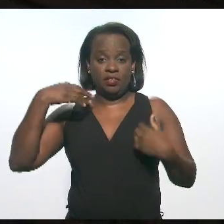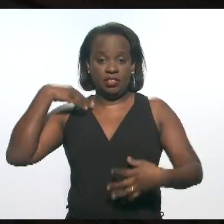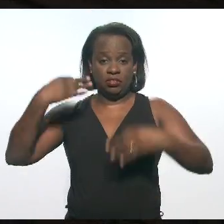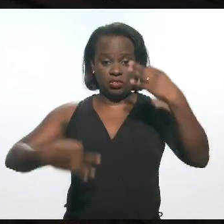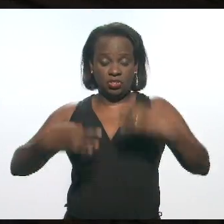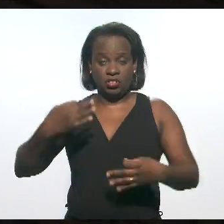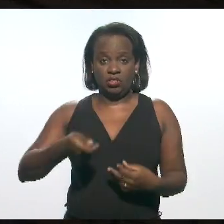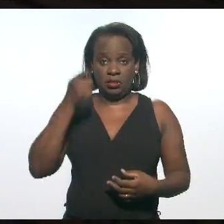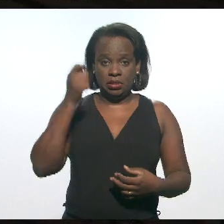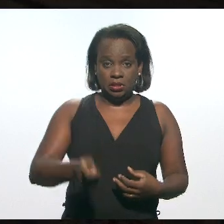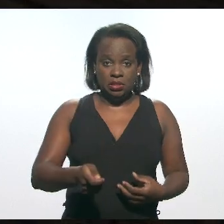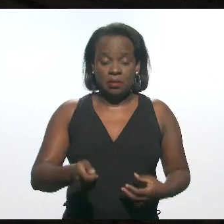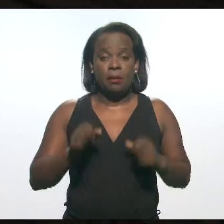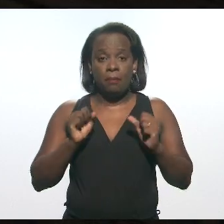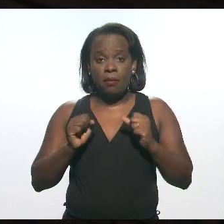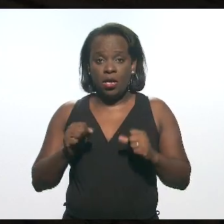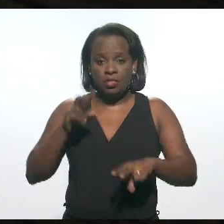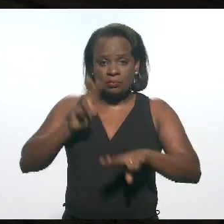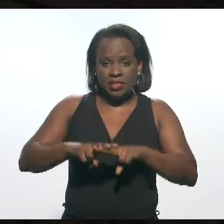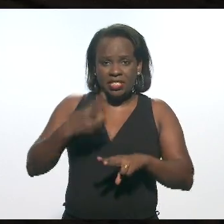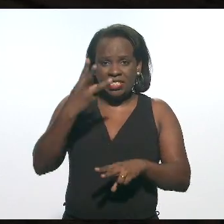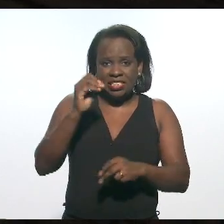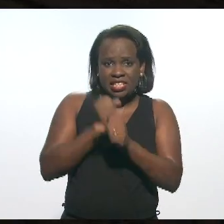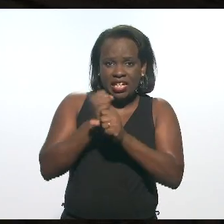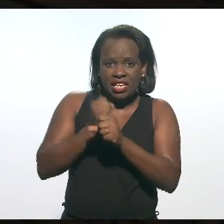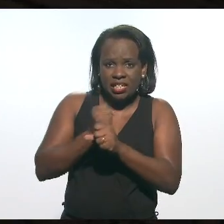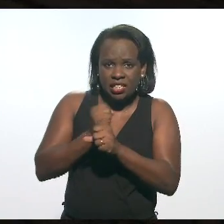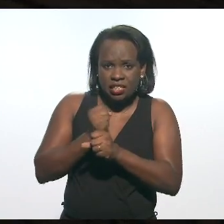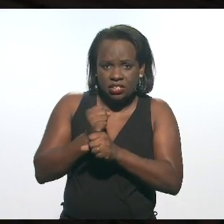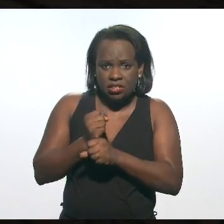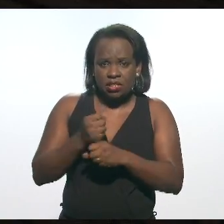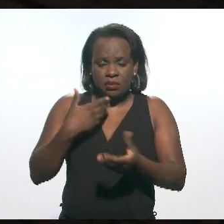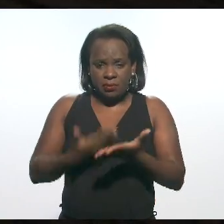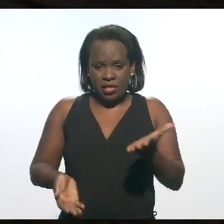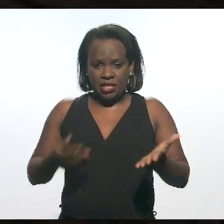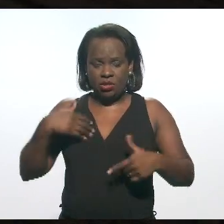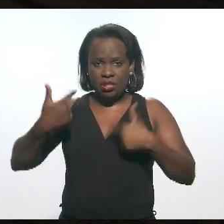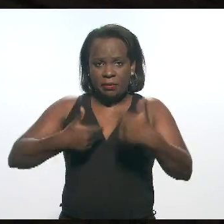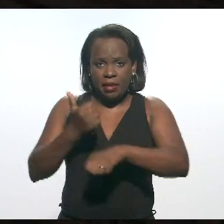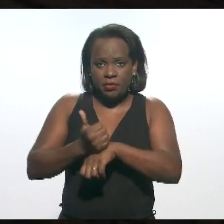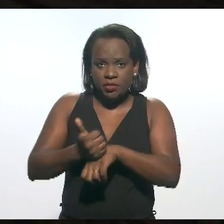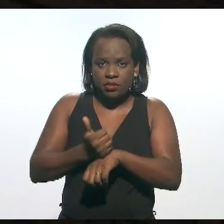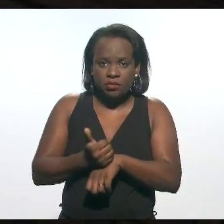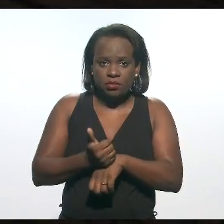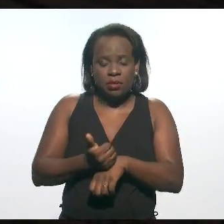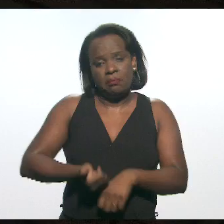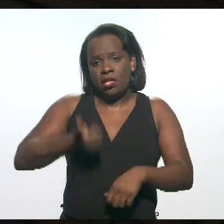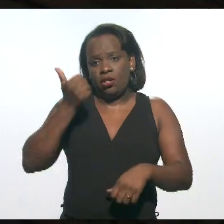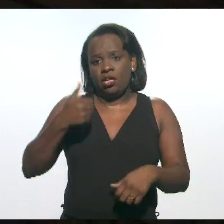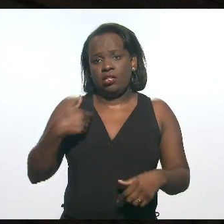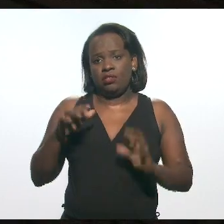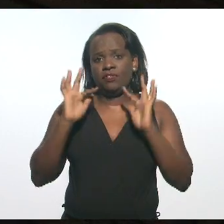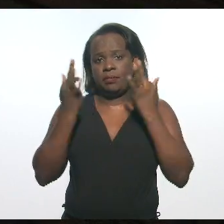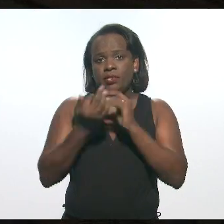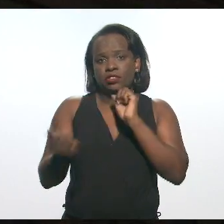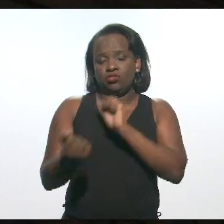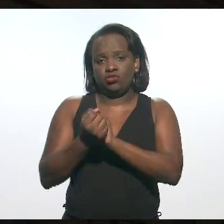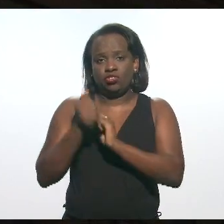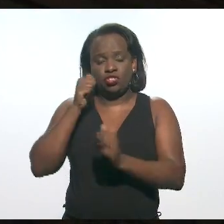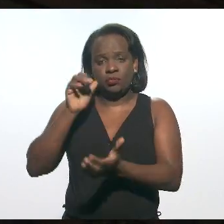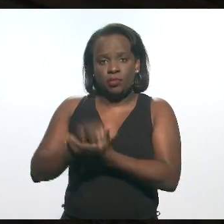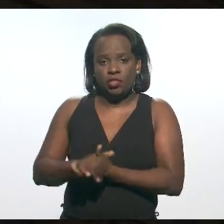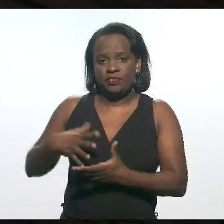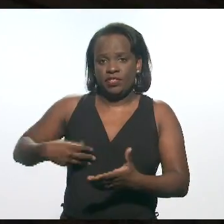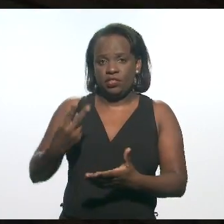diante de um juiz e podendo pegar até 30 anos de cadeia e perdeu na minha profissão eu prefiro estar do lado da minha